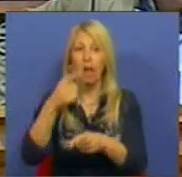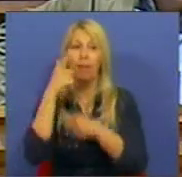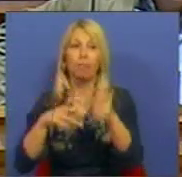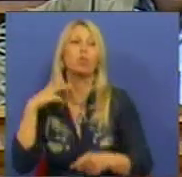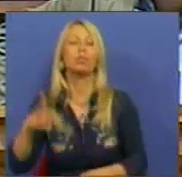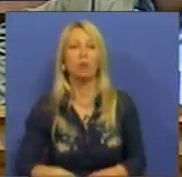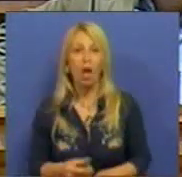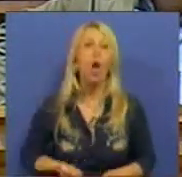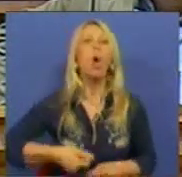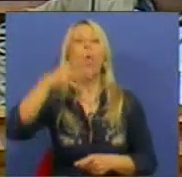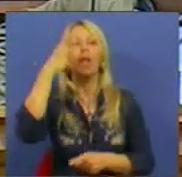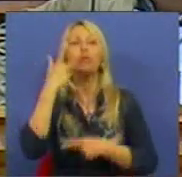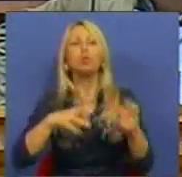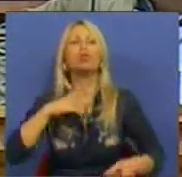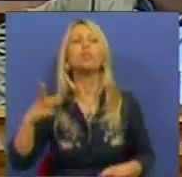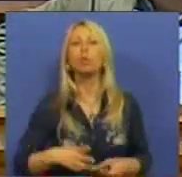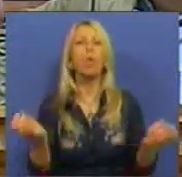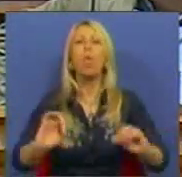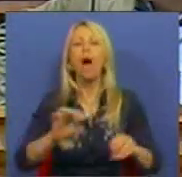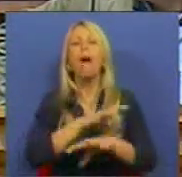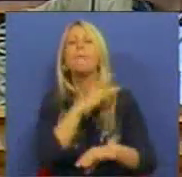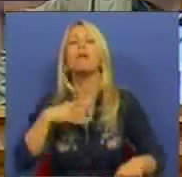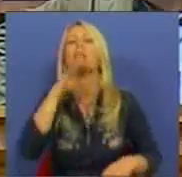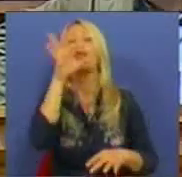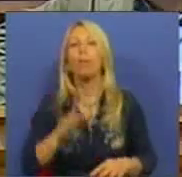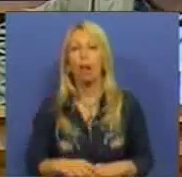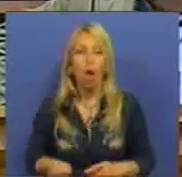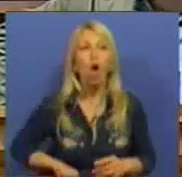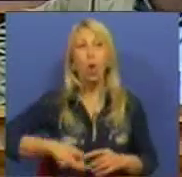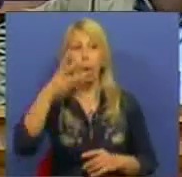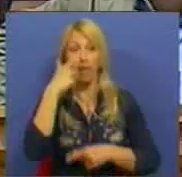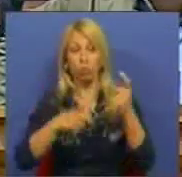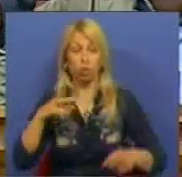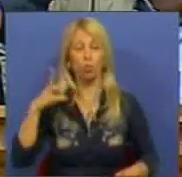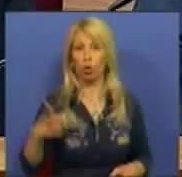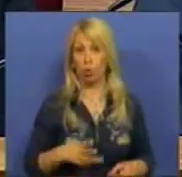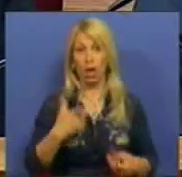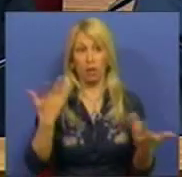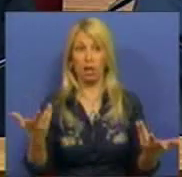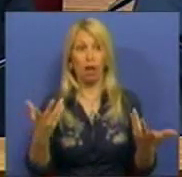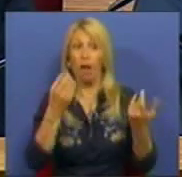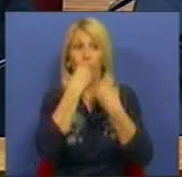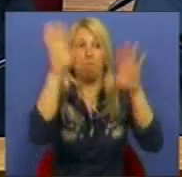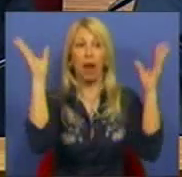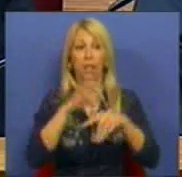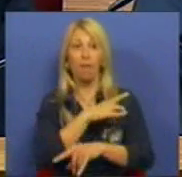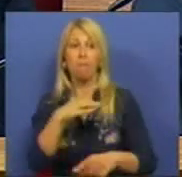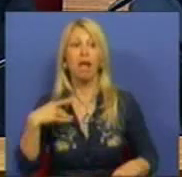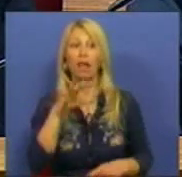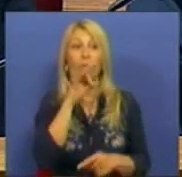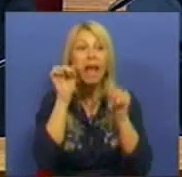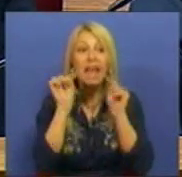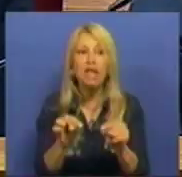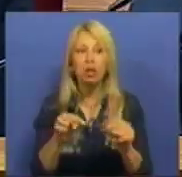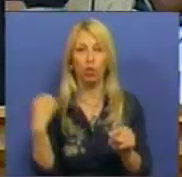estão sem médico de família? Quantos portugueses vão ficar sem médico de família? É disso que nós estamos aqui a